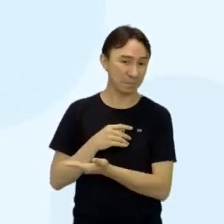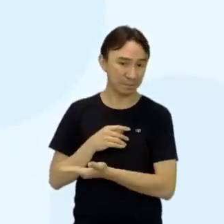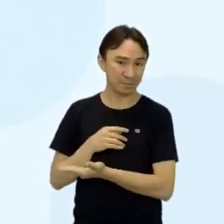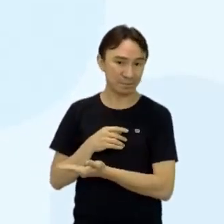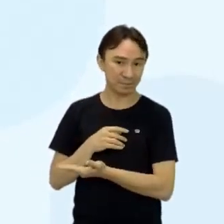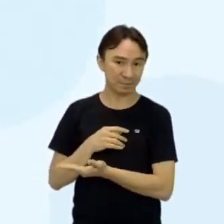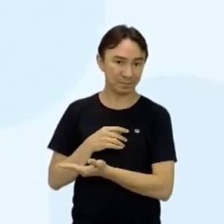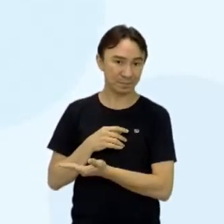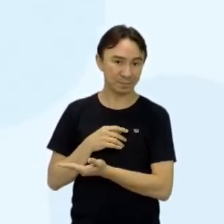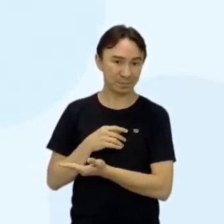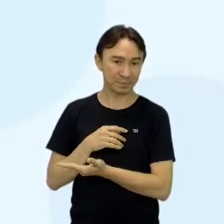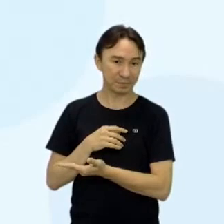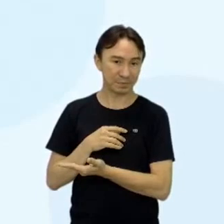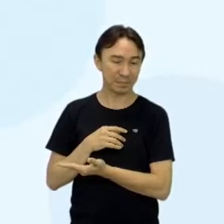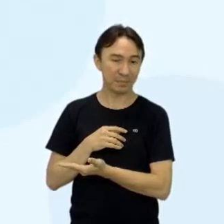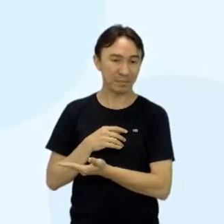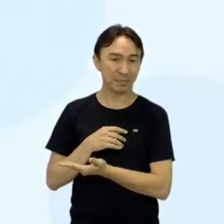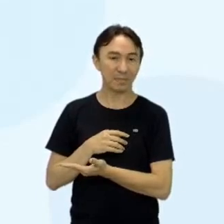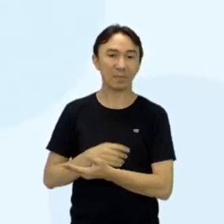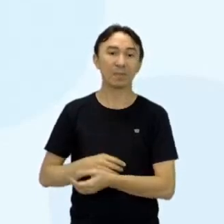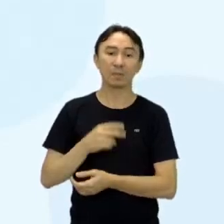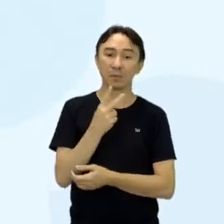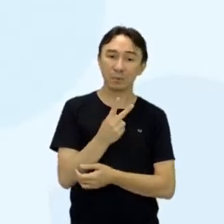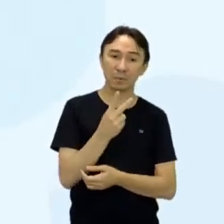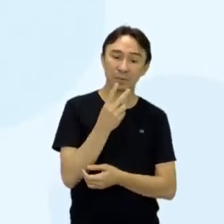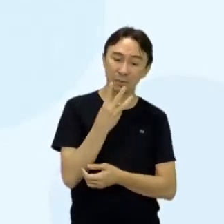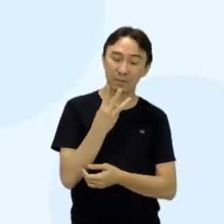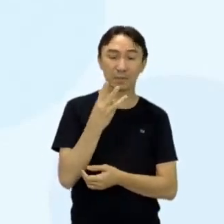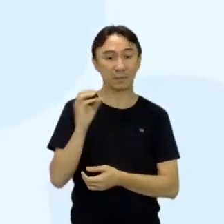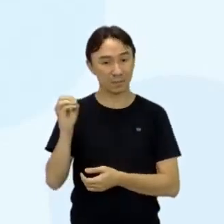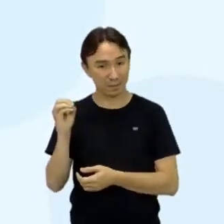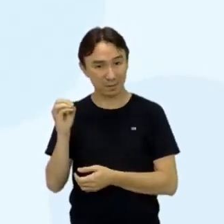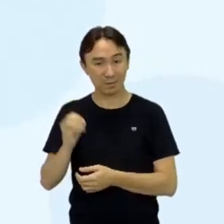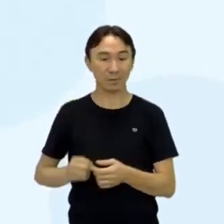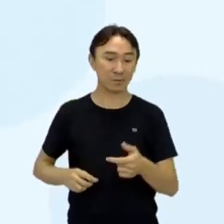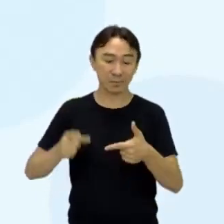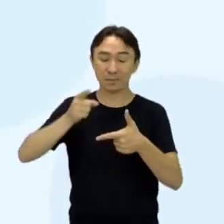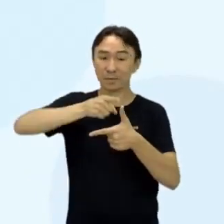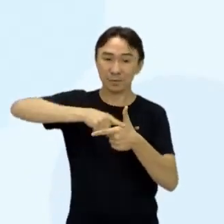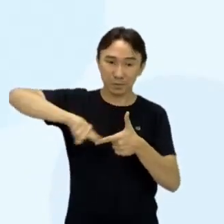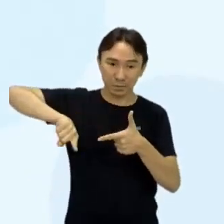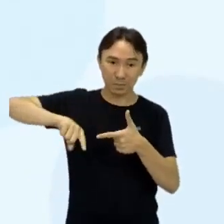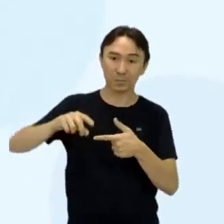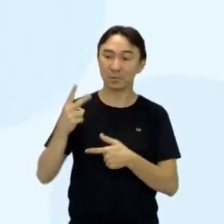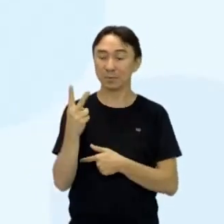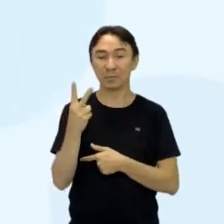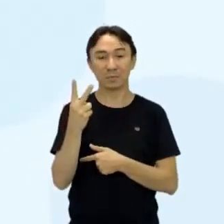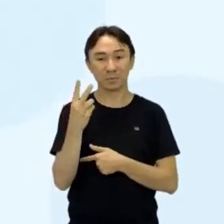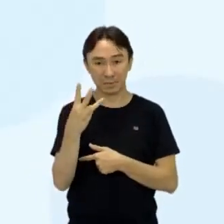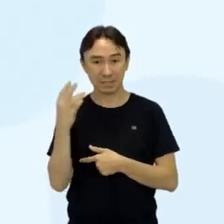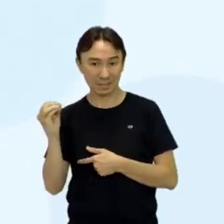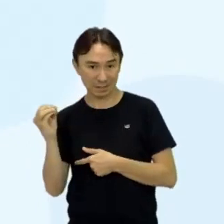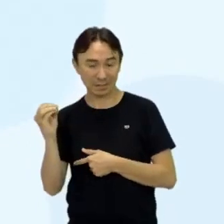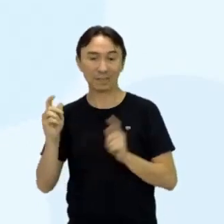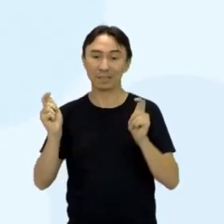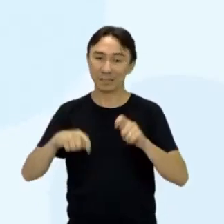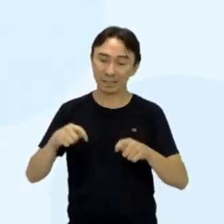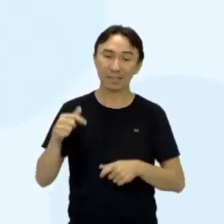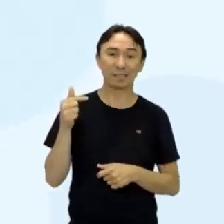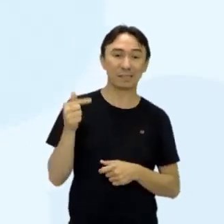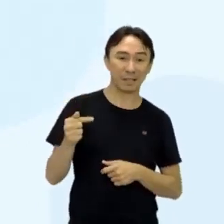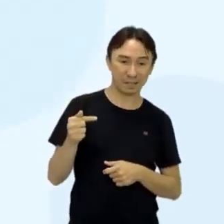ó, 2.300 dividido por 300. Isso dá 7 vezes, porque 3 vezes 7 é 21, né? E